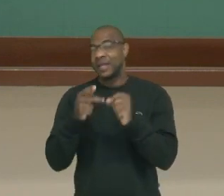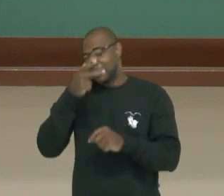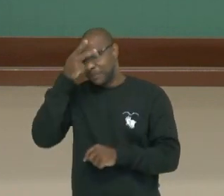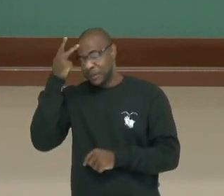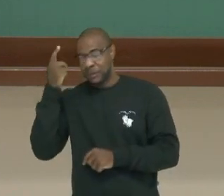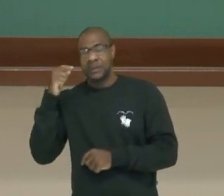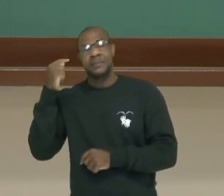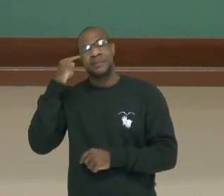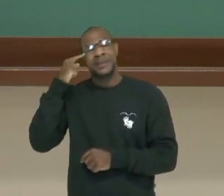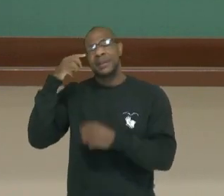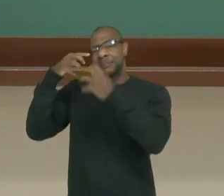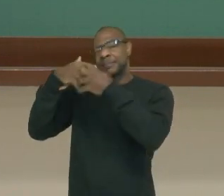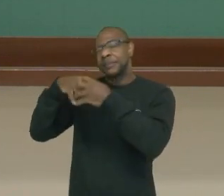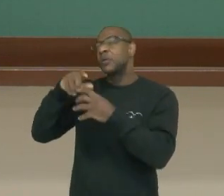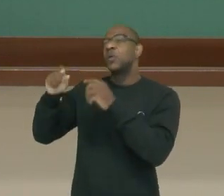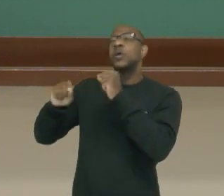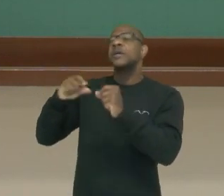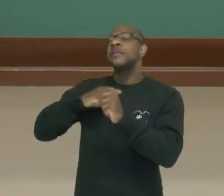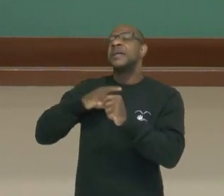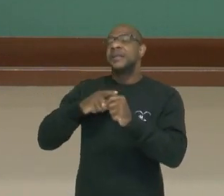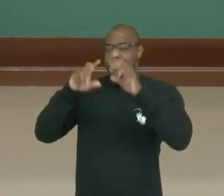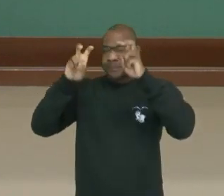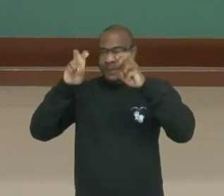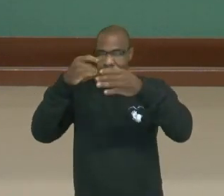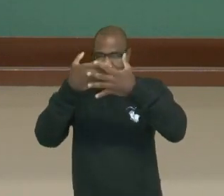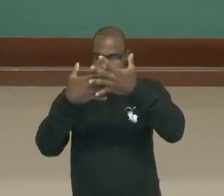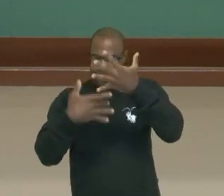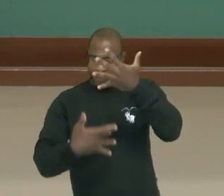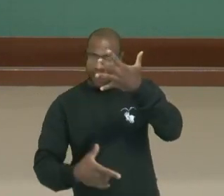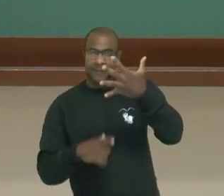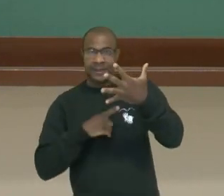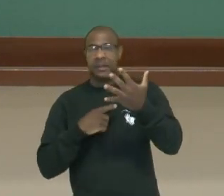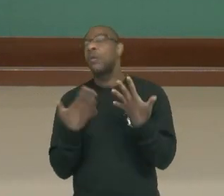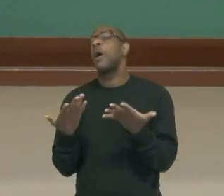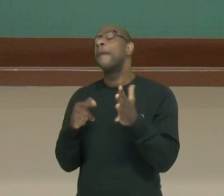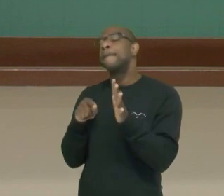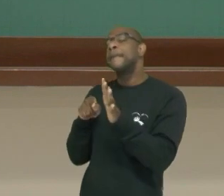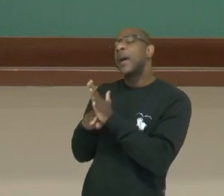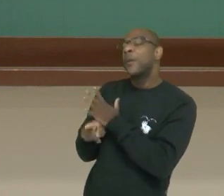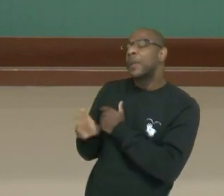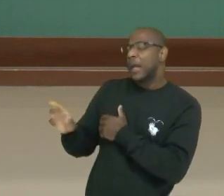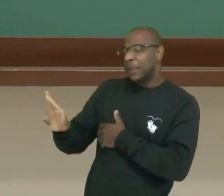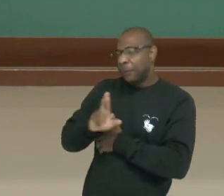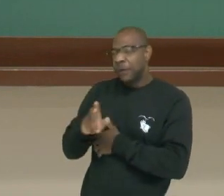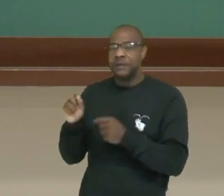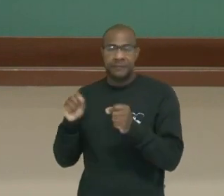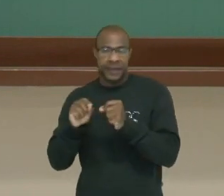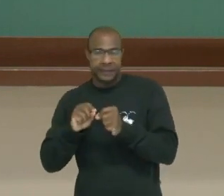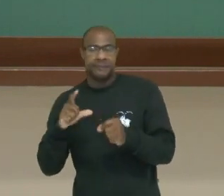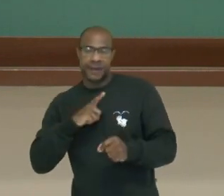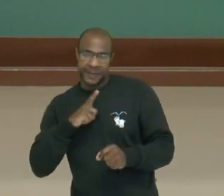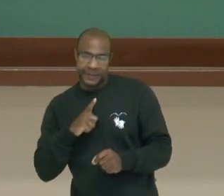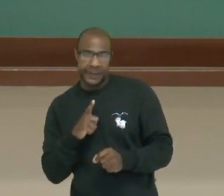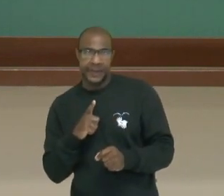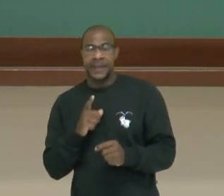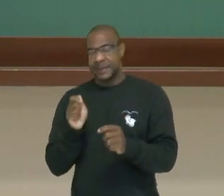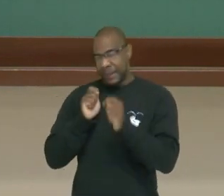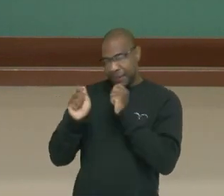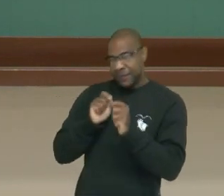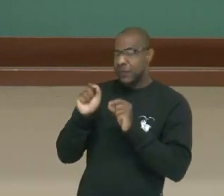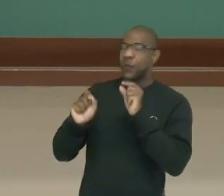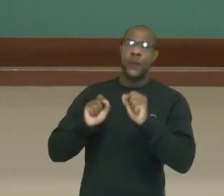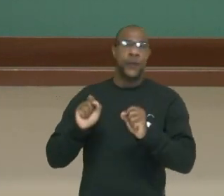ser abordado na sequência, quais perguntas e respostas serão feitas nessa entrevista. Vejamos a